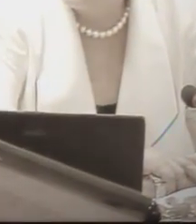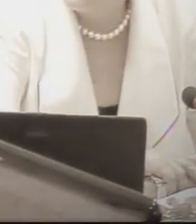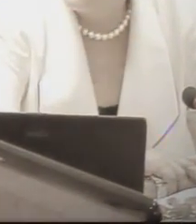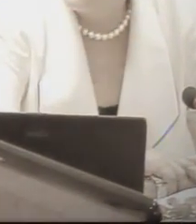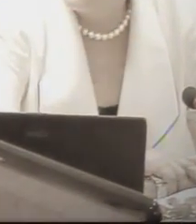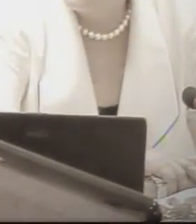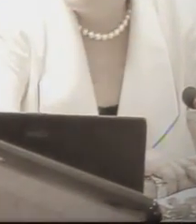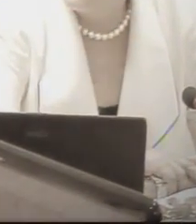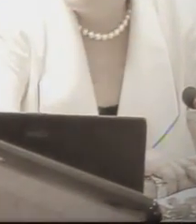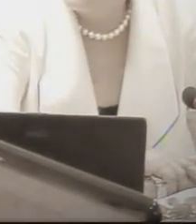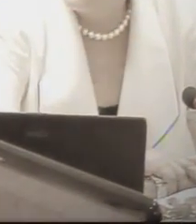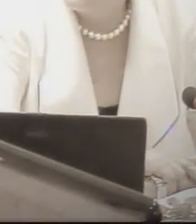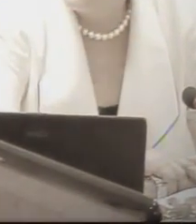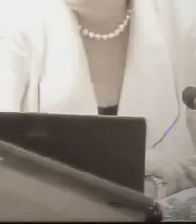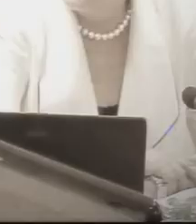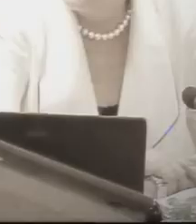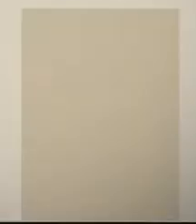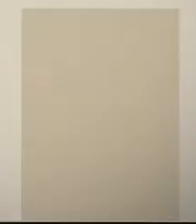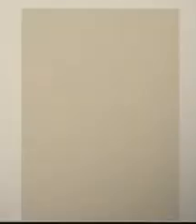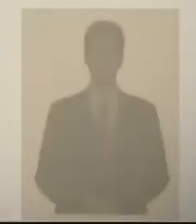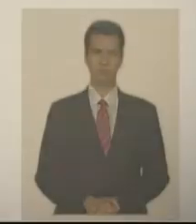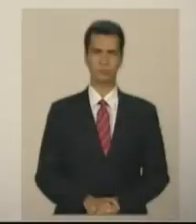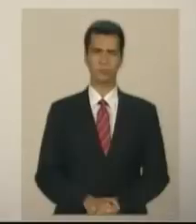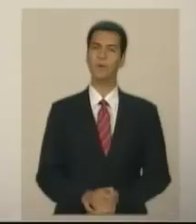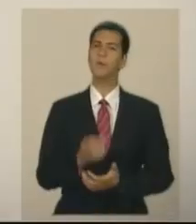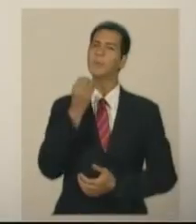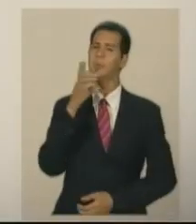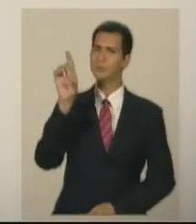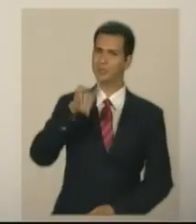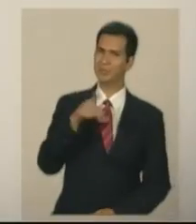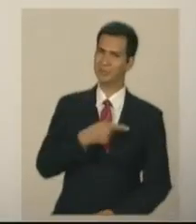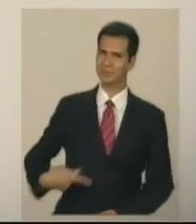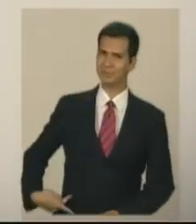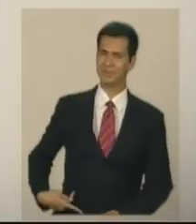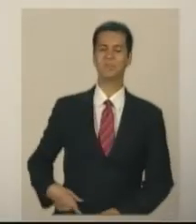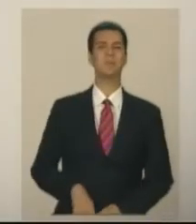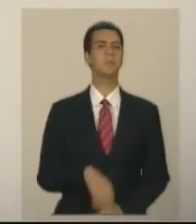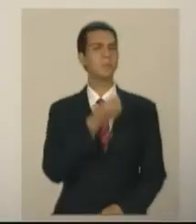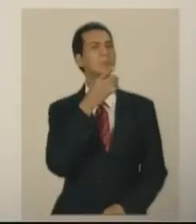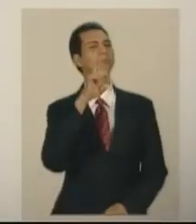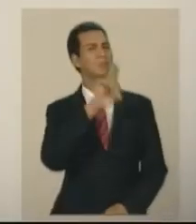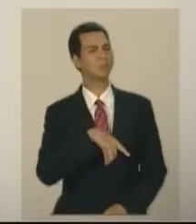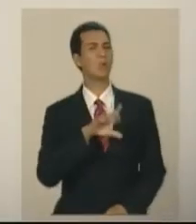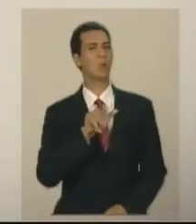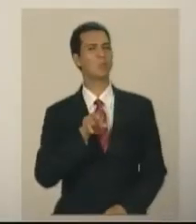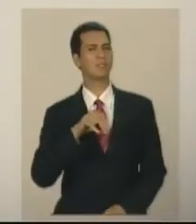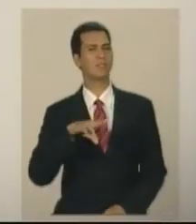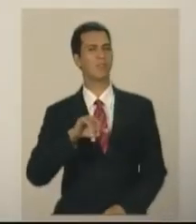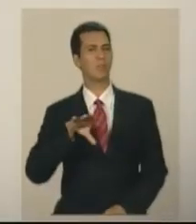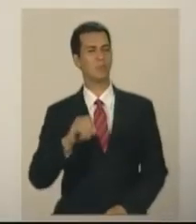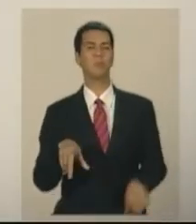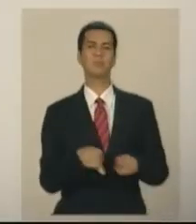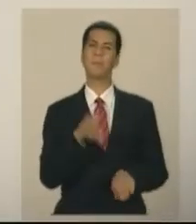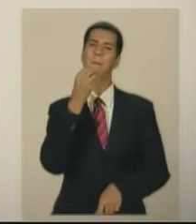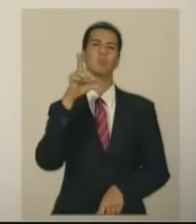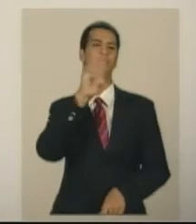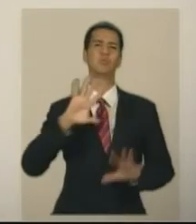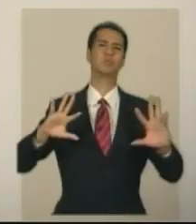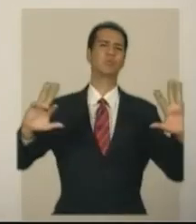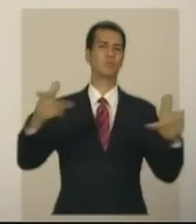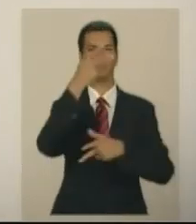café com a Presidenta Bom dia presidenta Bom dia Luciano Bom dia a todos os nossos ouvidos